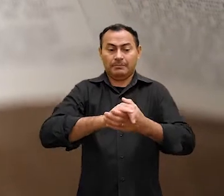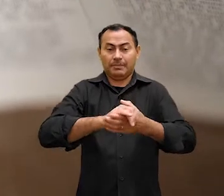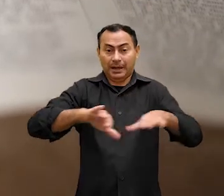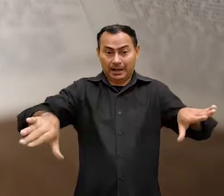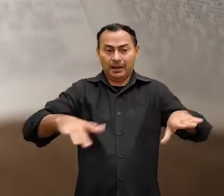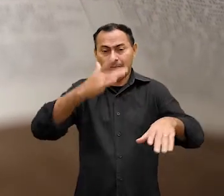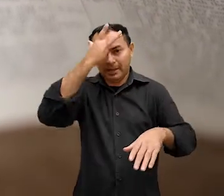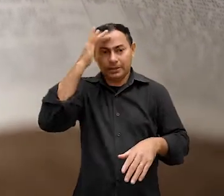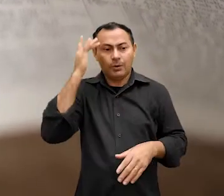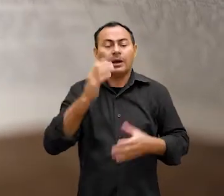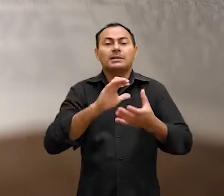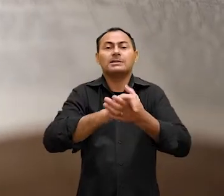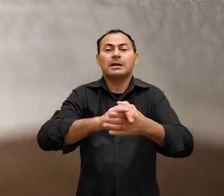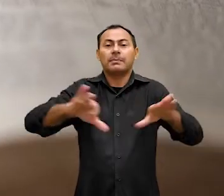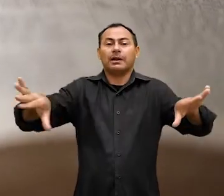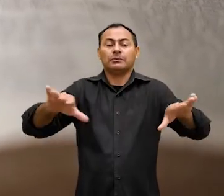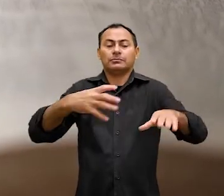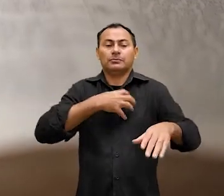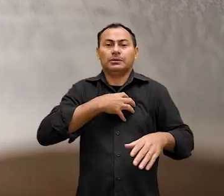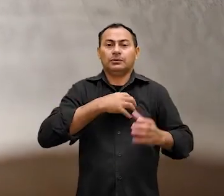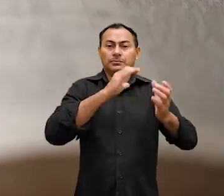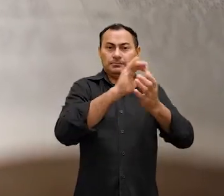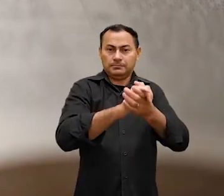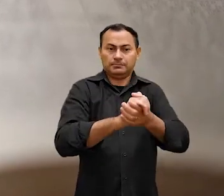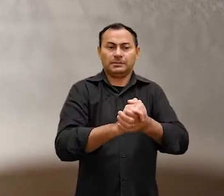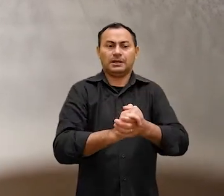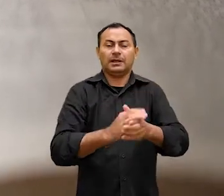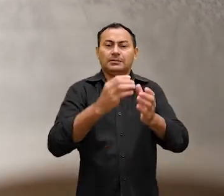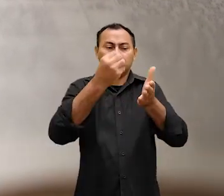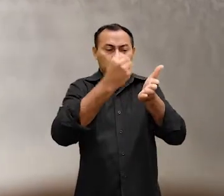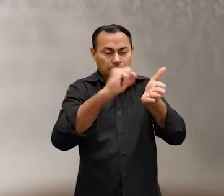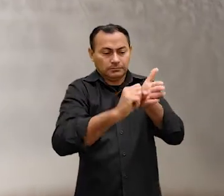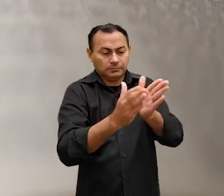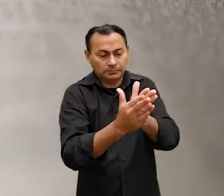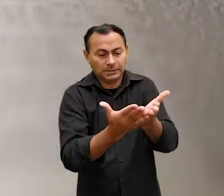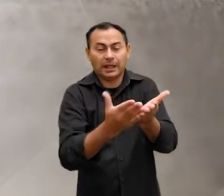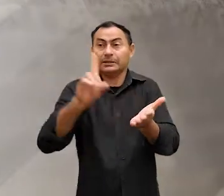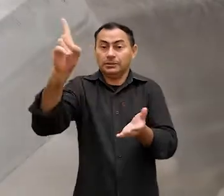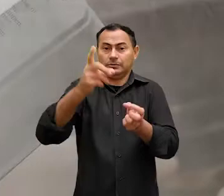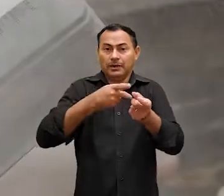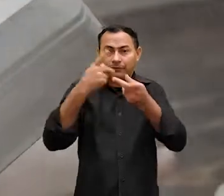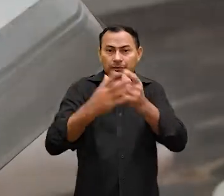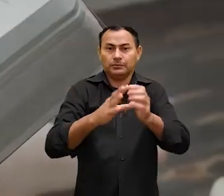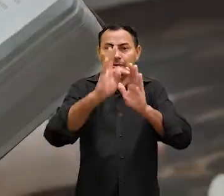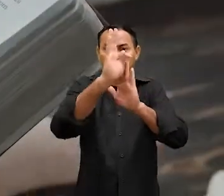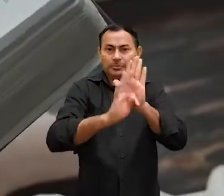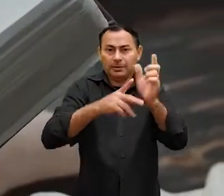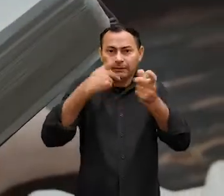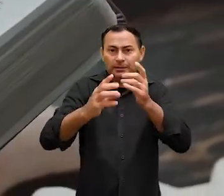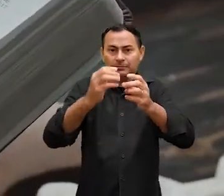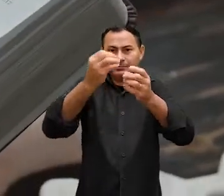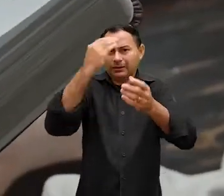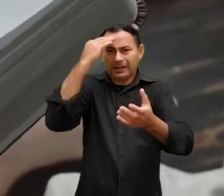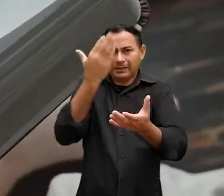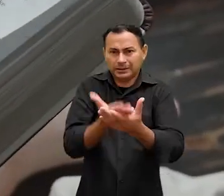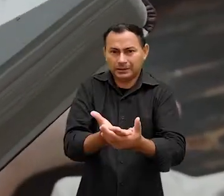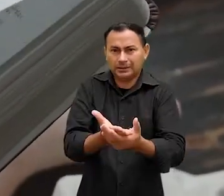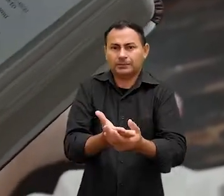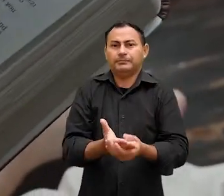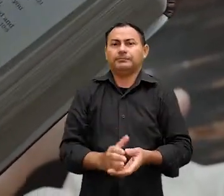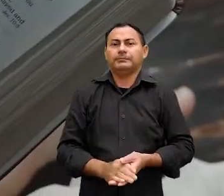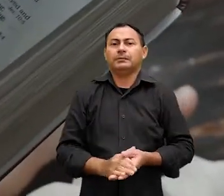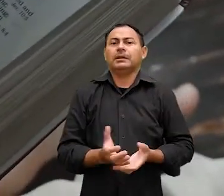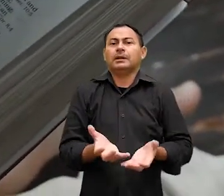quando a pessoa se separa do padrão do casamento que é descrito na Bíblia. E o texto diz, se o descrente quer